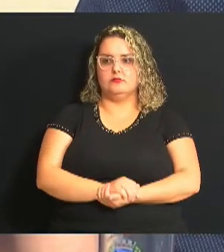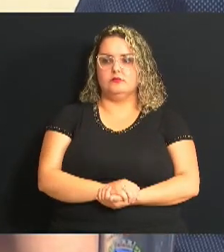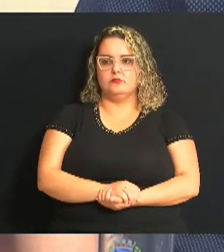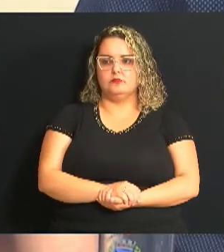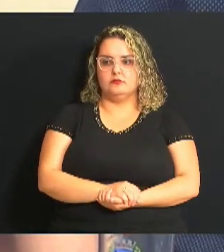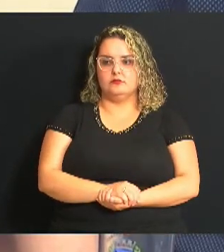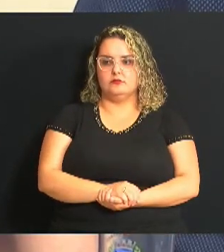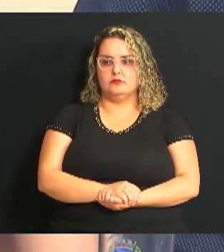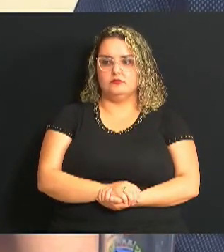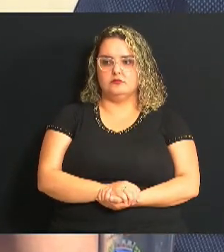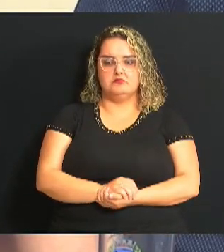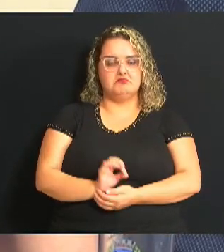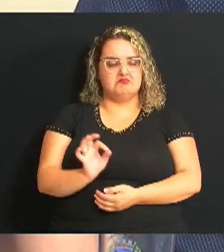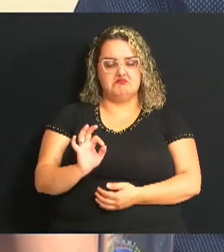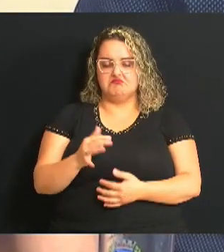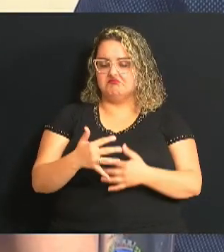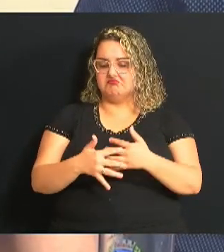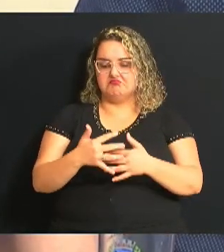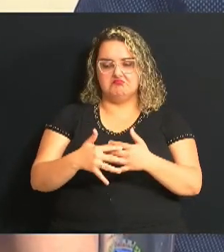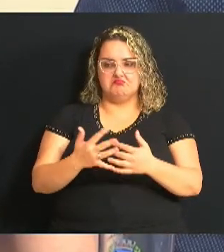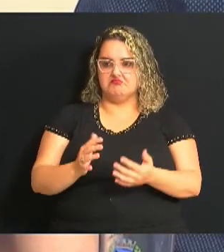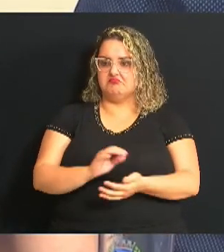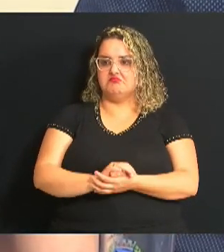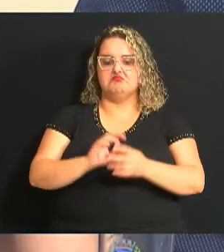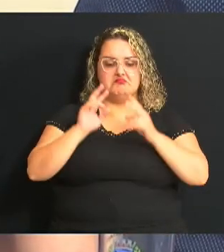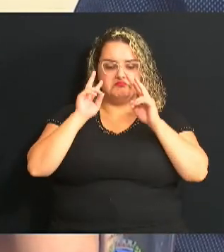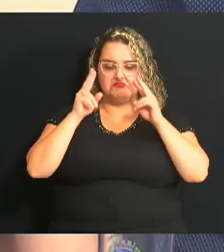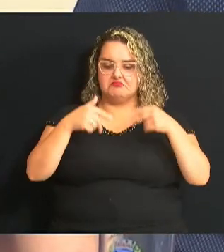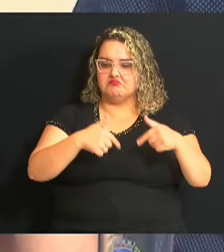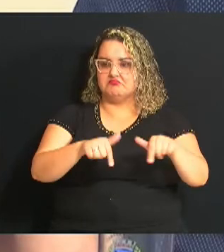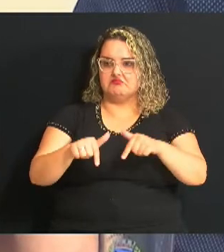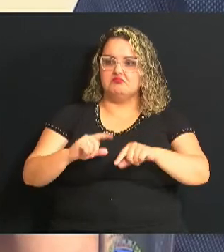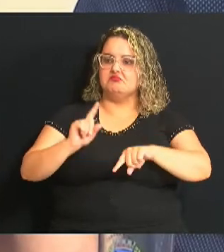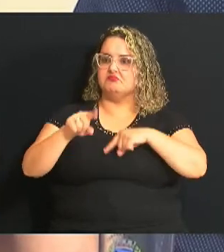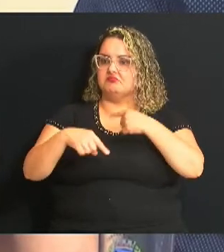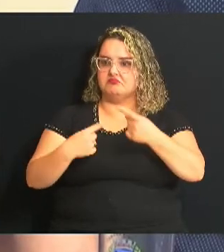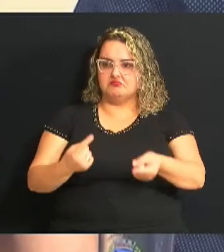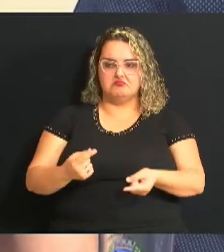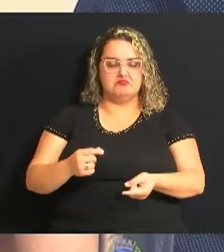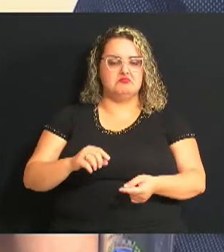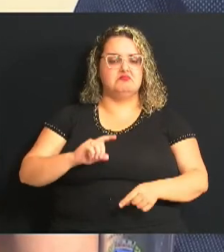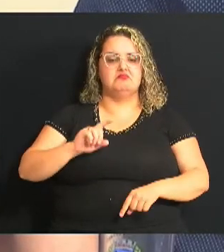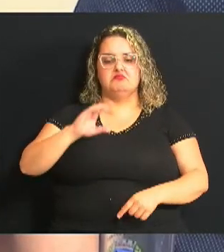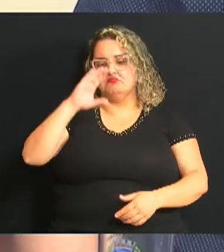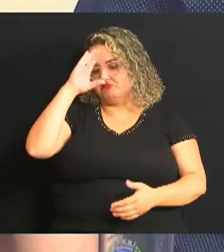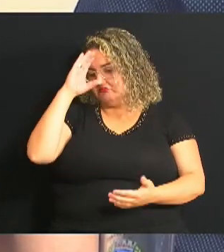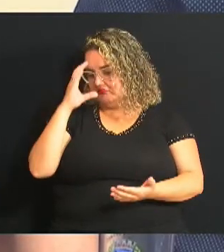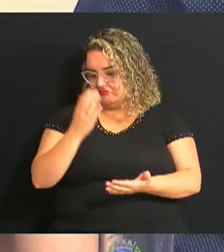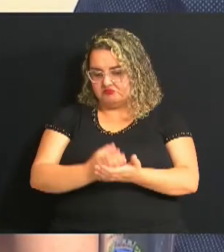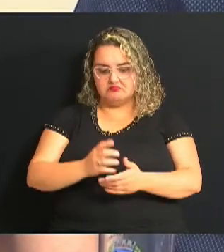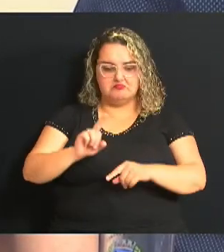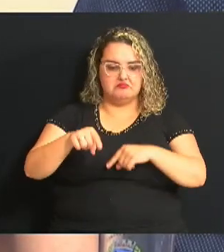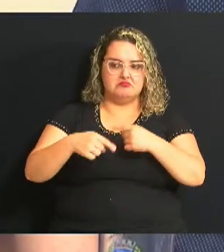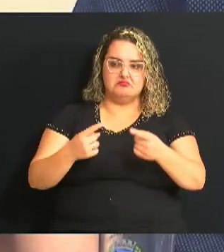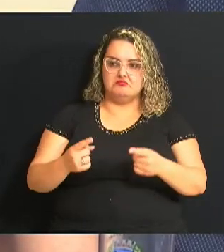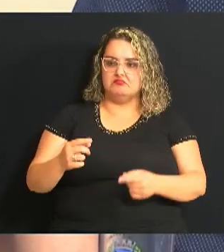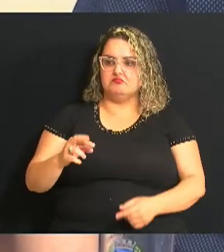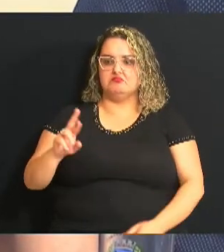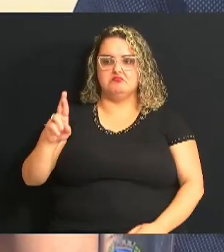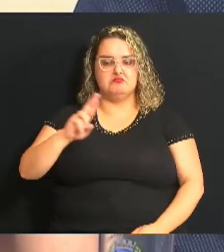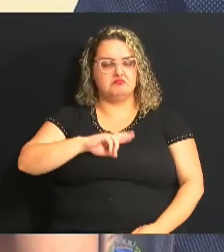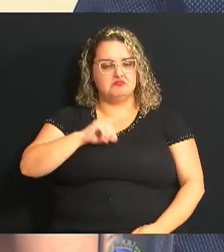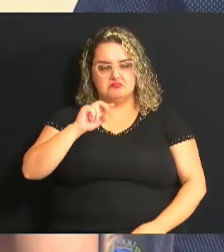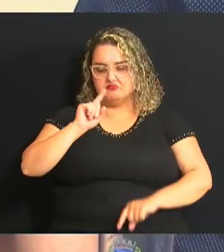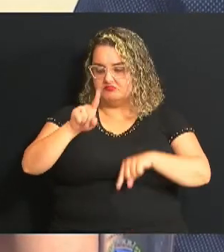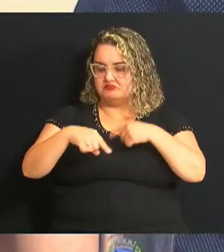nenhum impedimento para eu reconhecer o trabalho de outros credos, de outras expressões, de outras